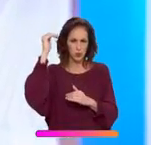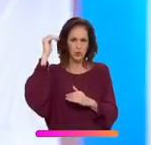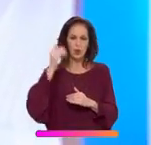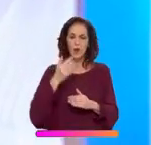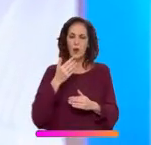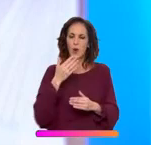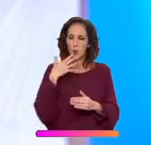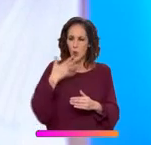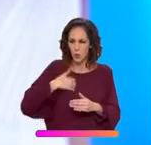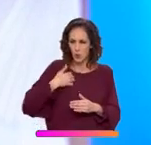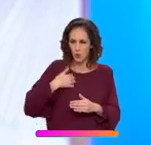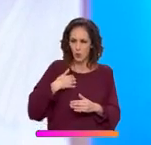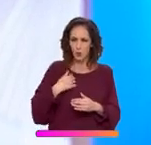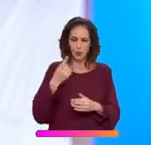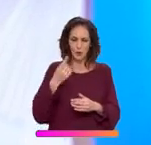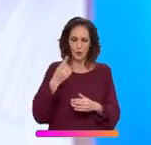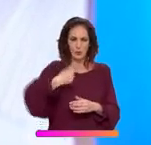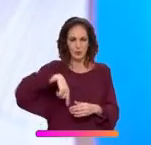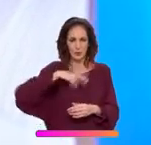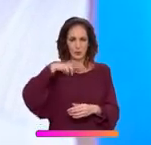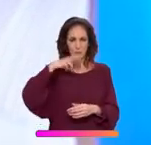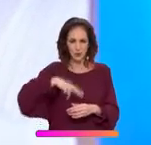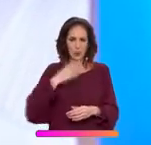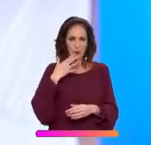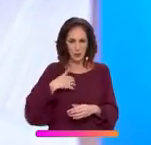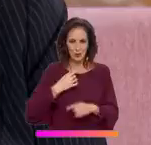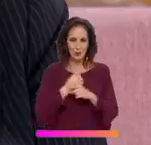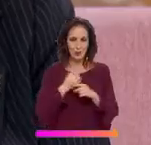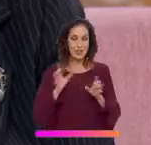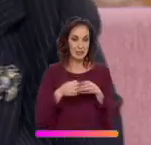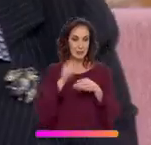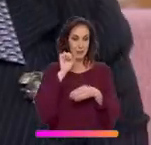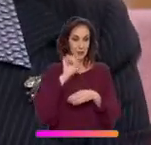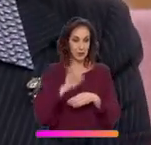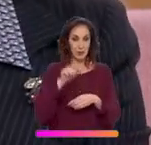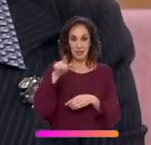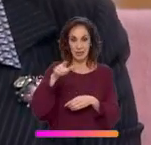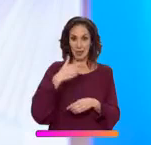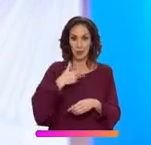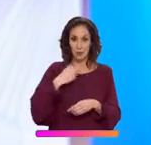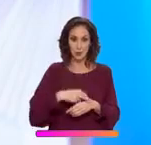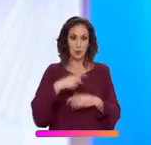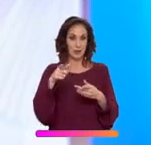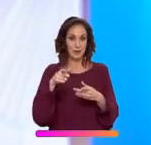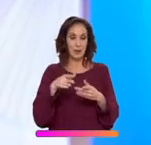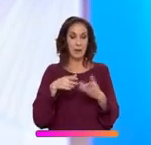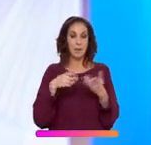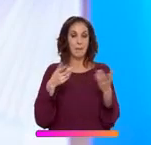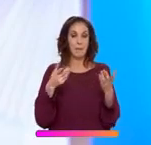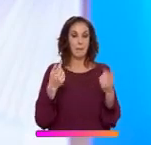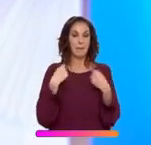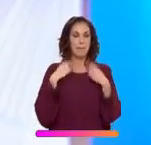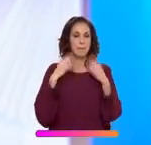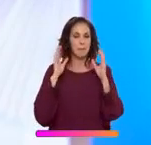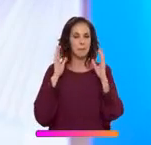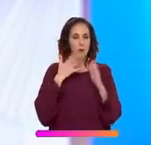portugueses e a sua equipa e a doutora Graça Freitas em particular têm de estar orgulhosos destes números. É extraordinário como é que um